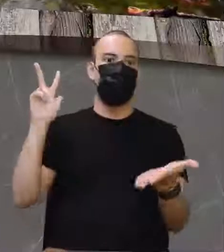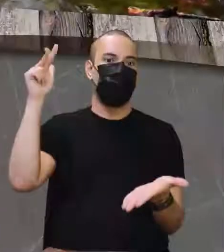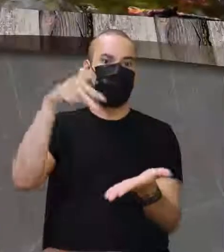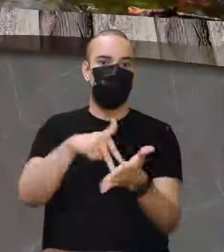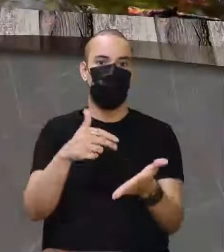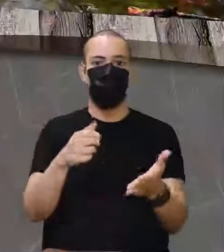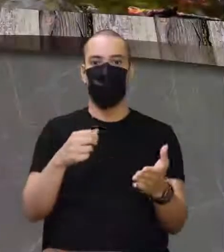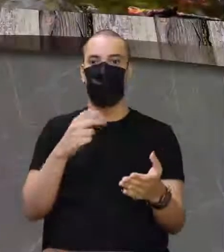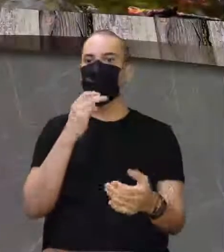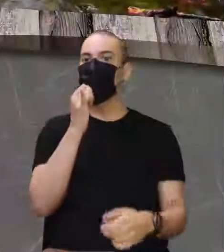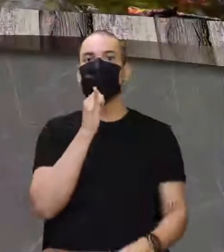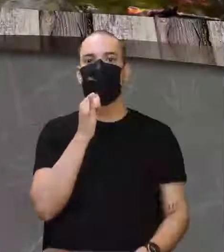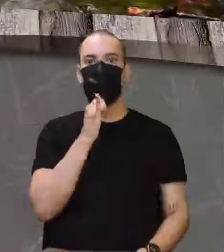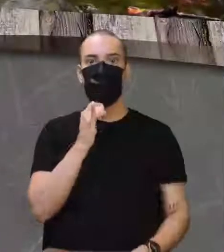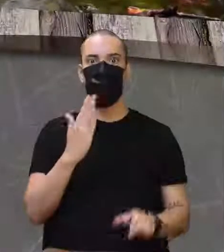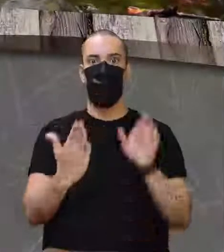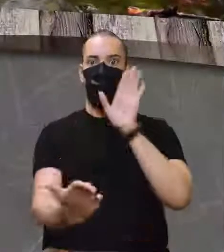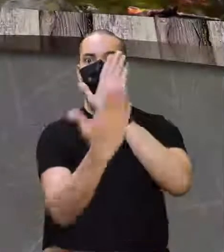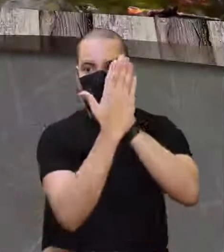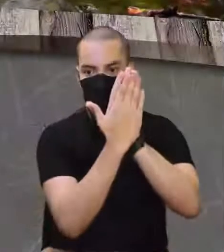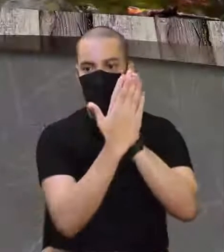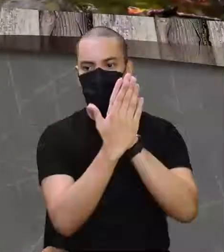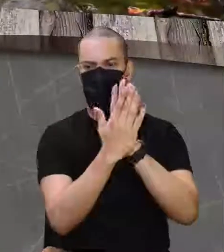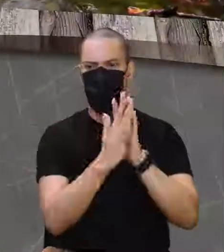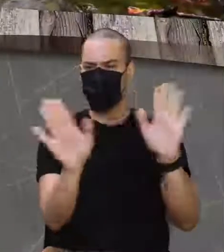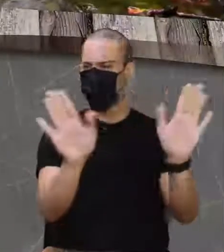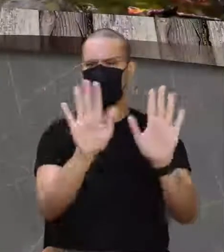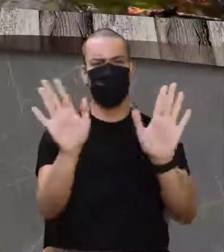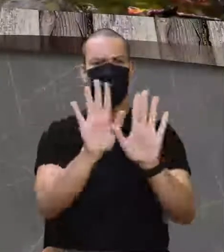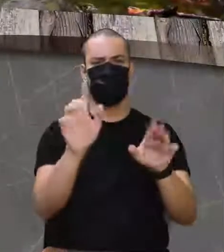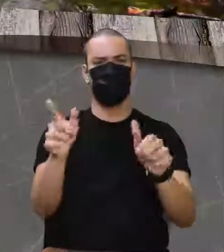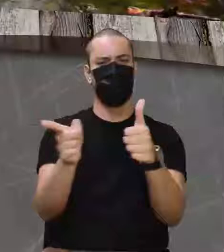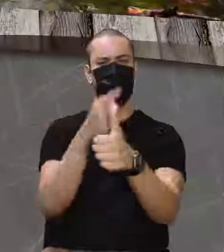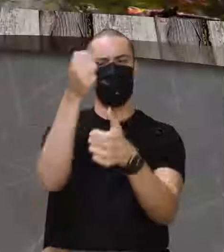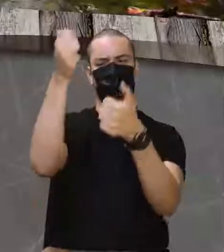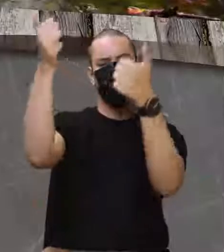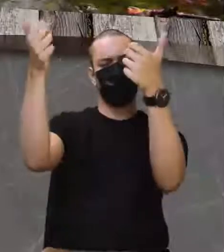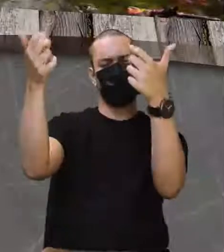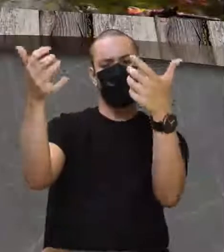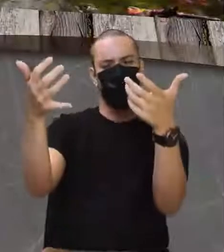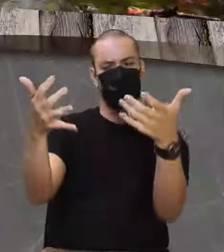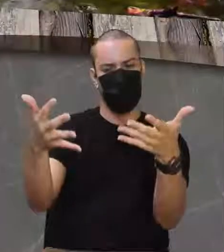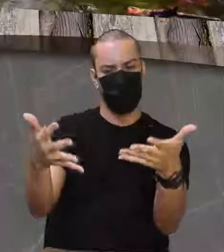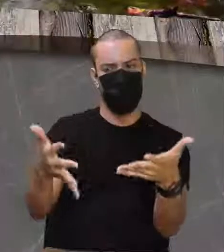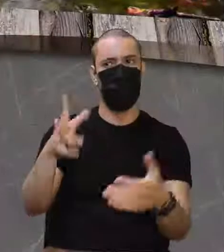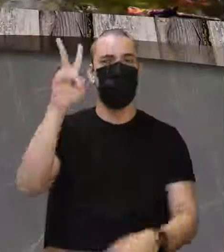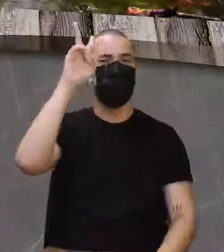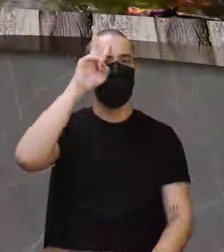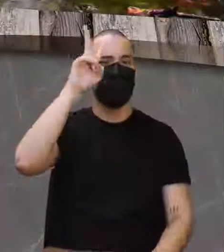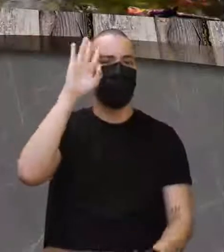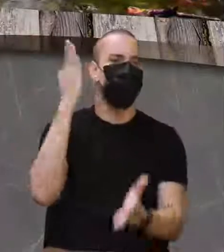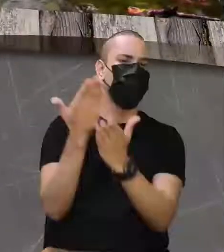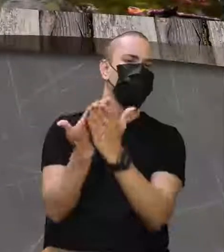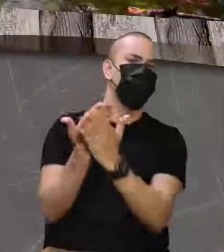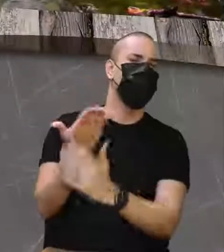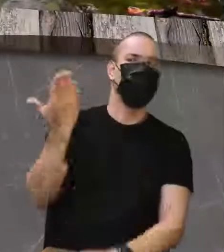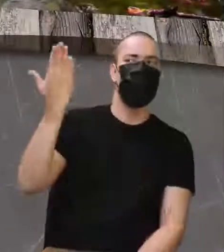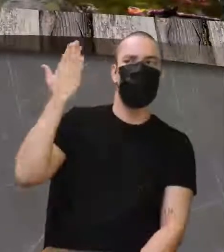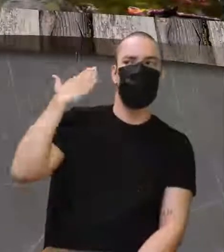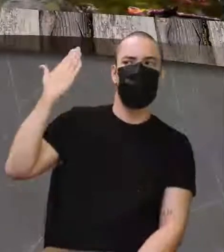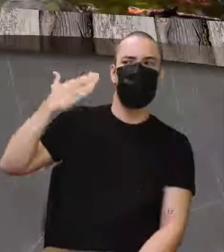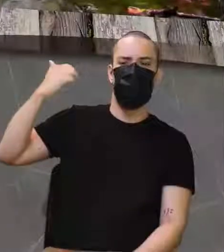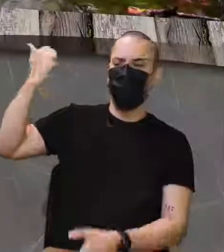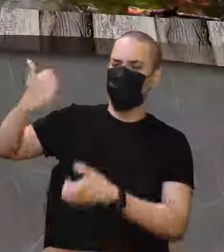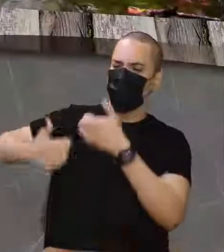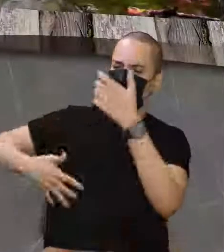peito do cidadão, né? A gente dá uma explicada, eu gosto muito disso. Né? Eu lembro um pouco o que a gente viu na última aula, para daí sim